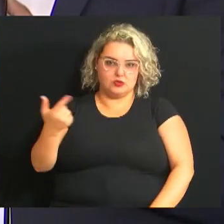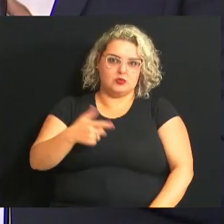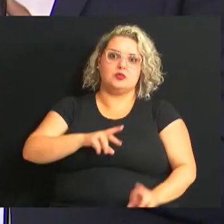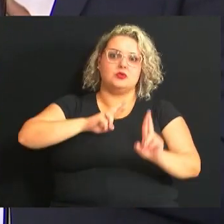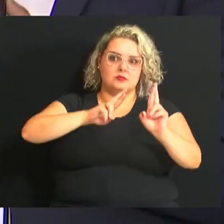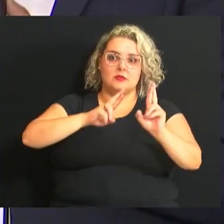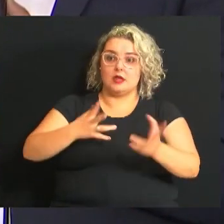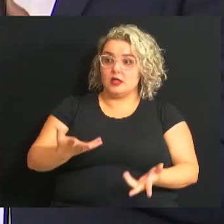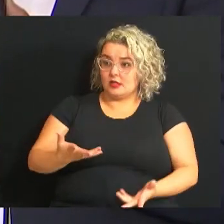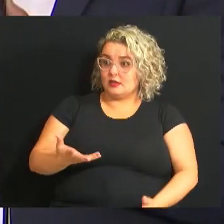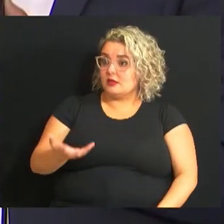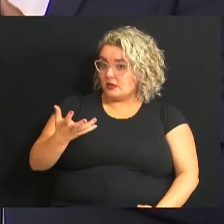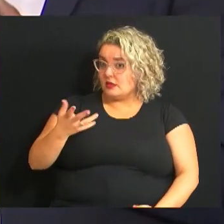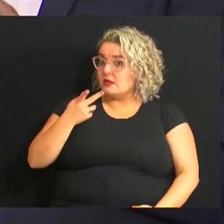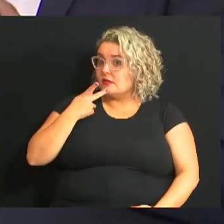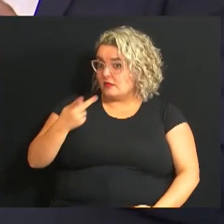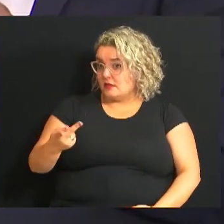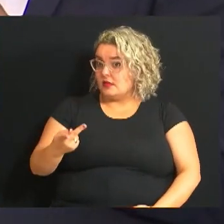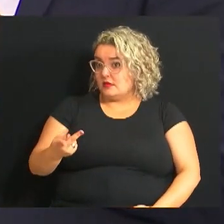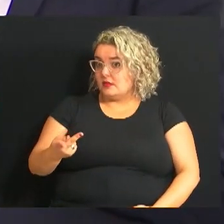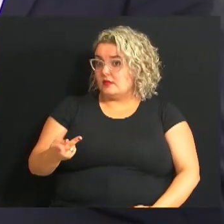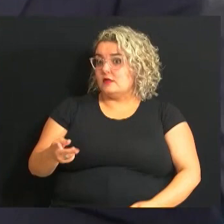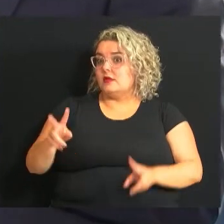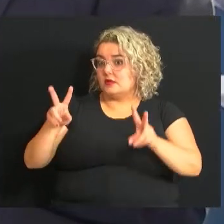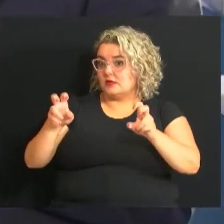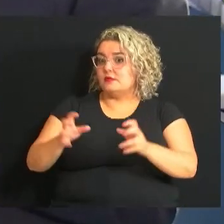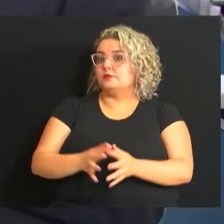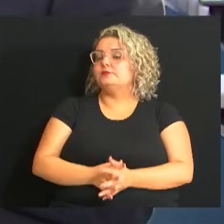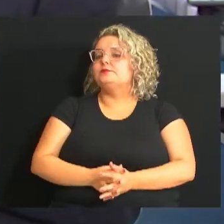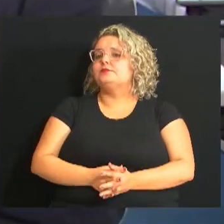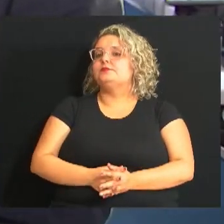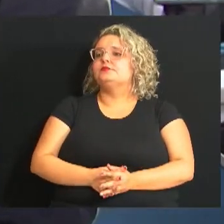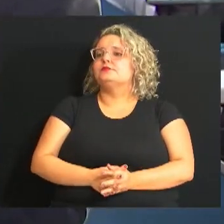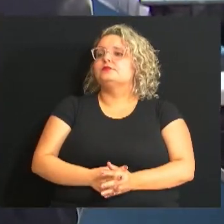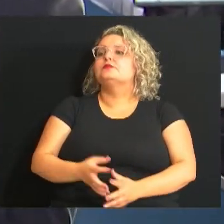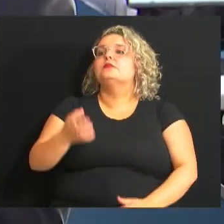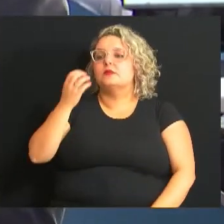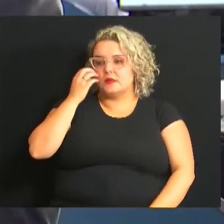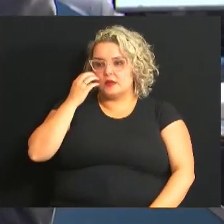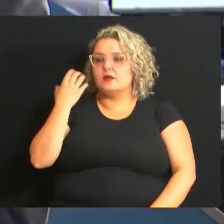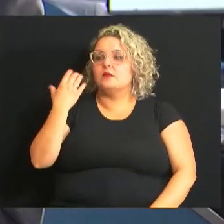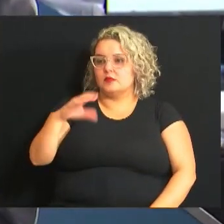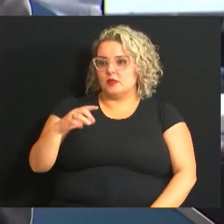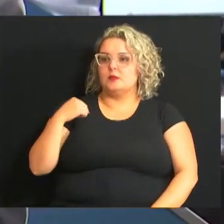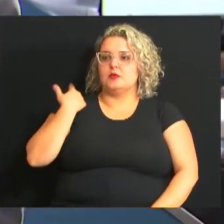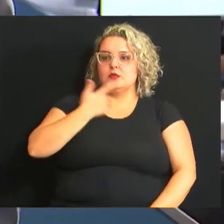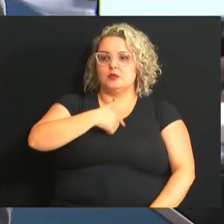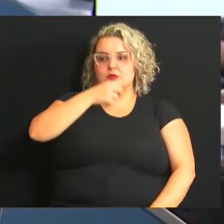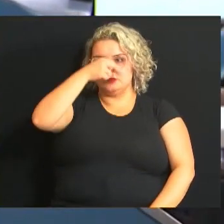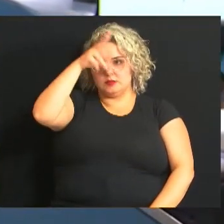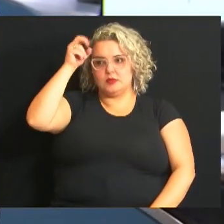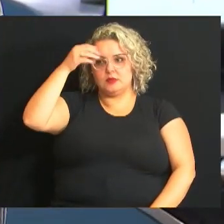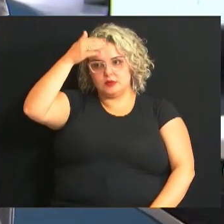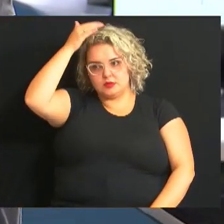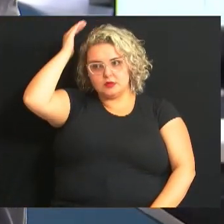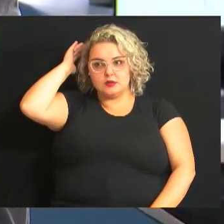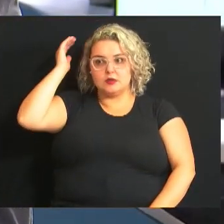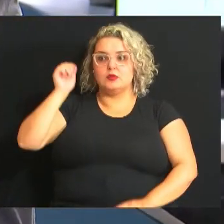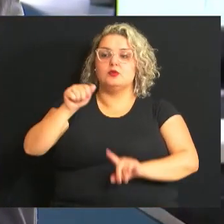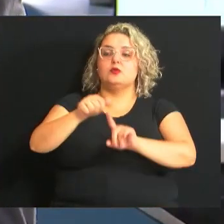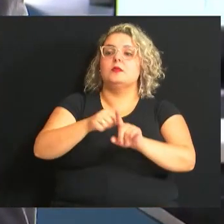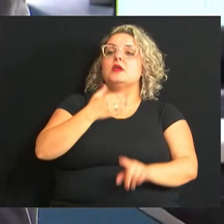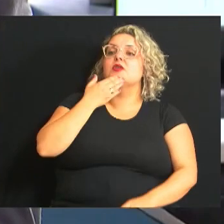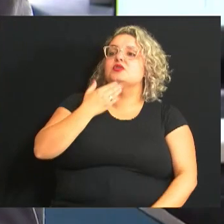o senhor falasse primeiramente a respeito disso, por favor. Então, André, esse programa foi lançado pelo nosso prefeito Dario Saad em dezembro de